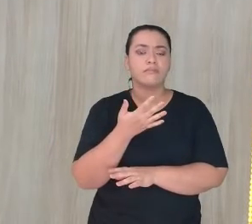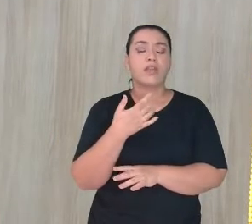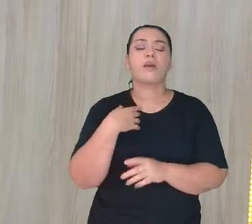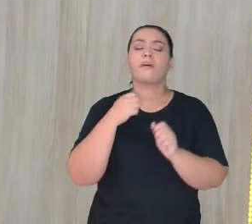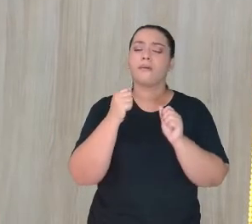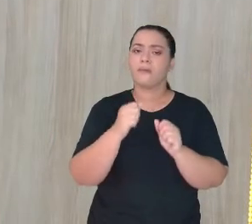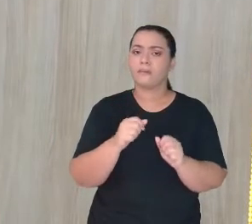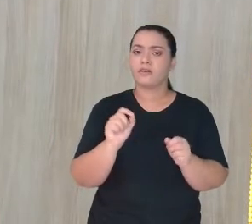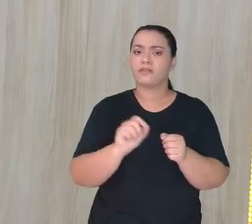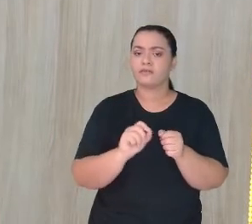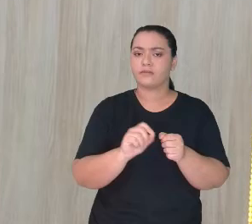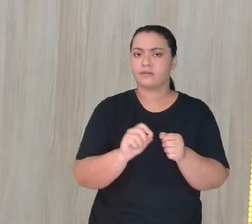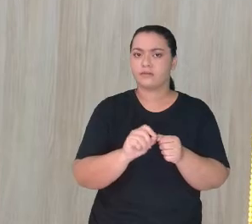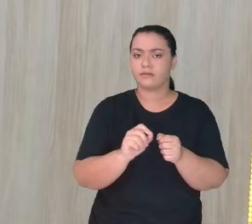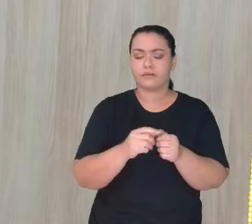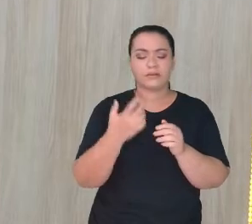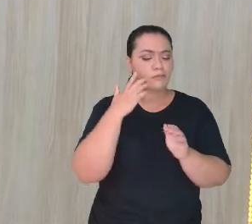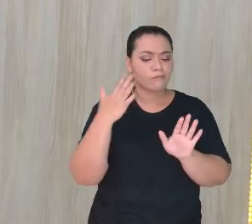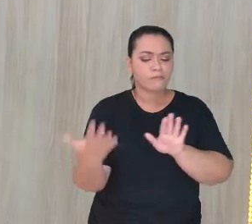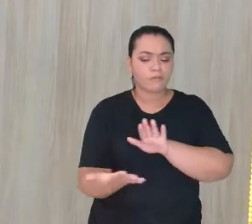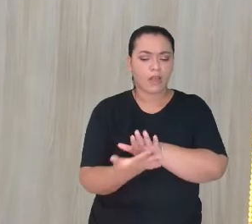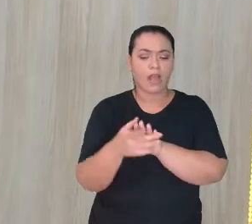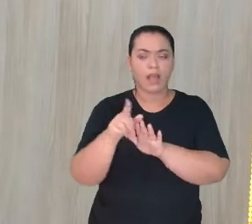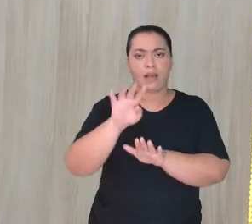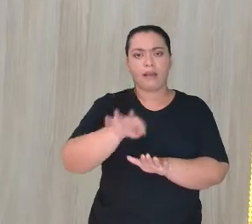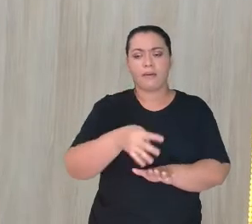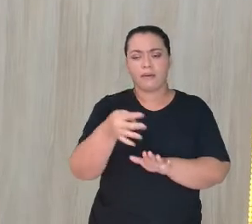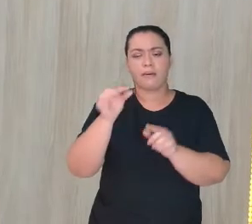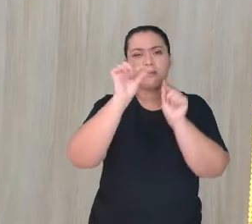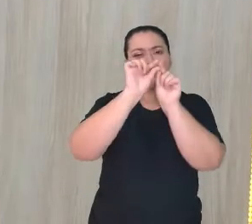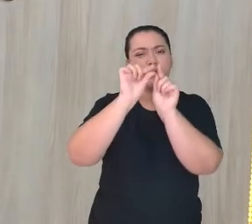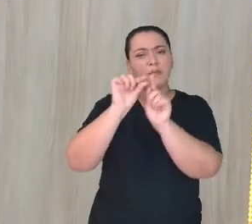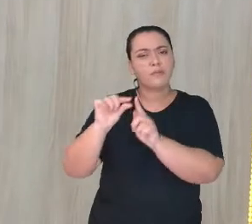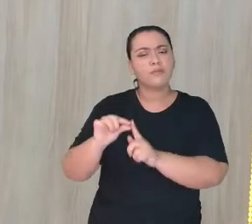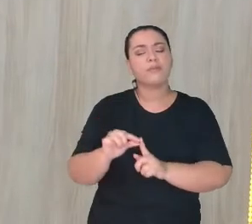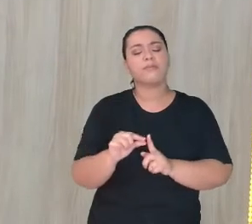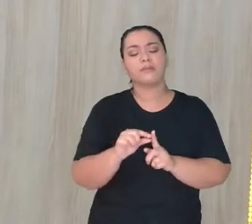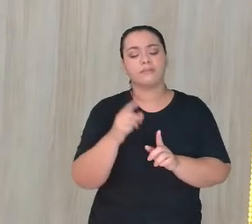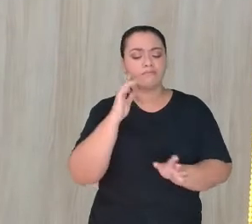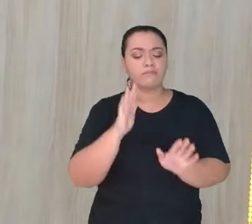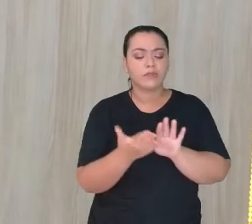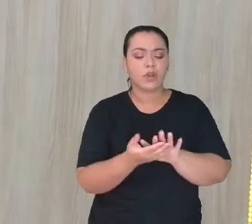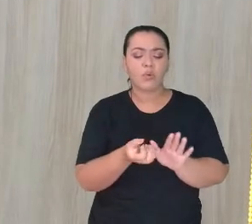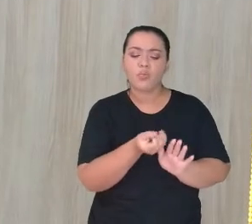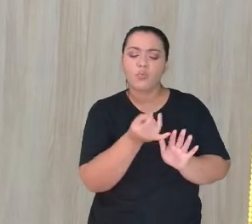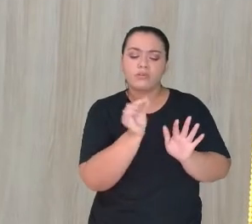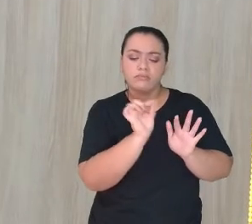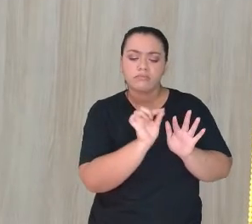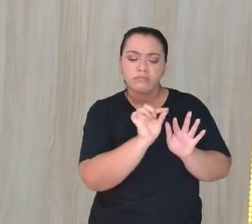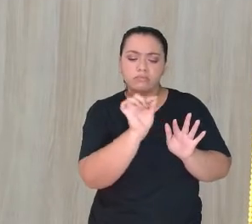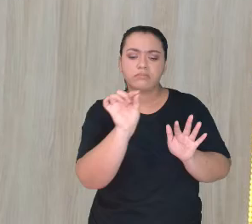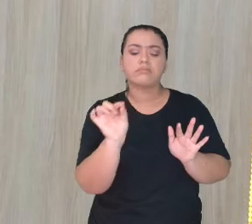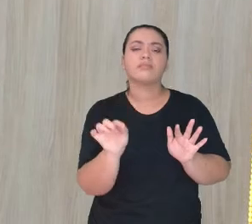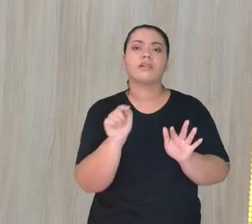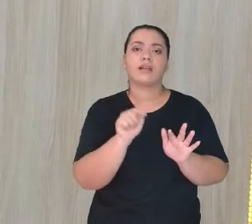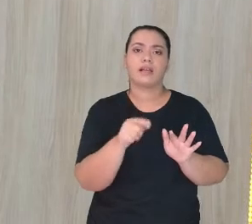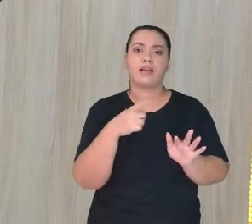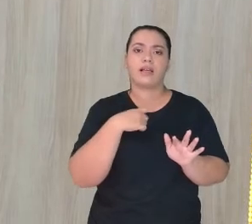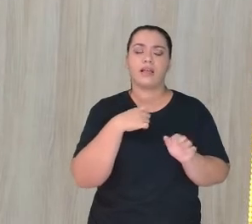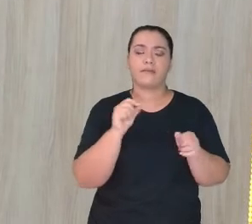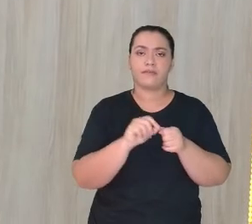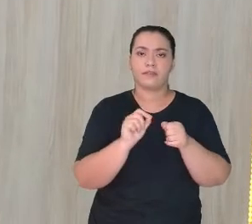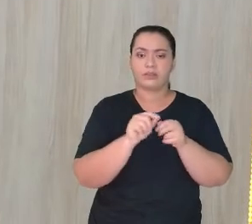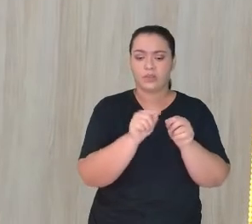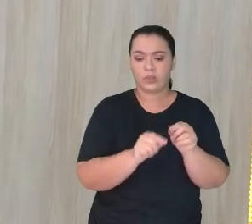malha quadriculada ao fundo da figura, ou à frente, se for der para enxergar, e ver quantos quadradinhos vai montar aquele